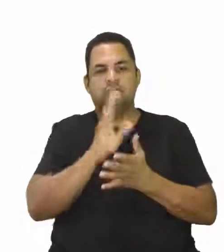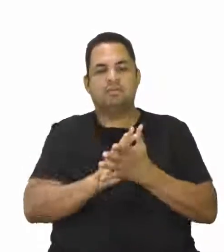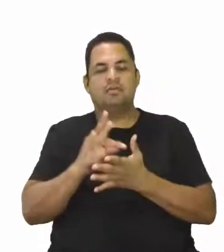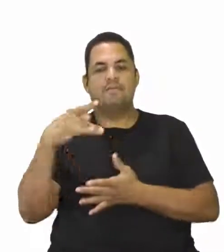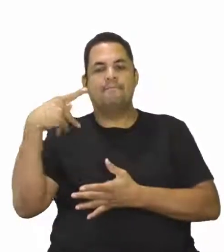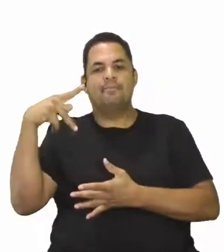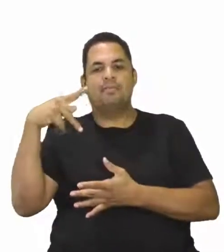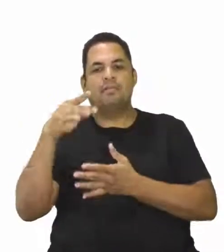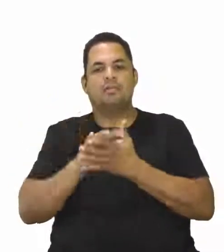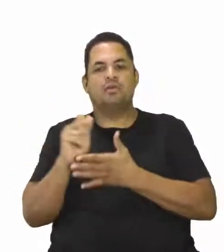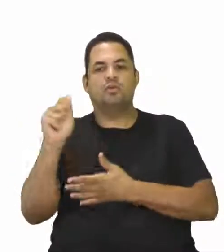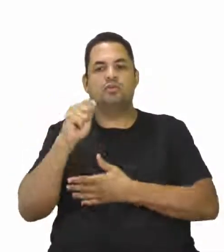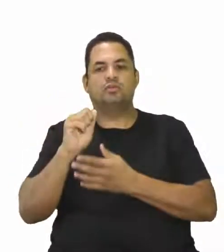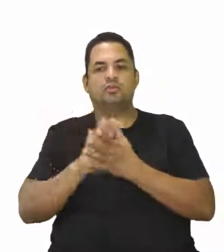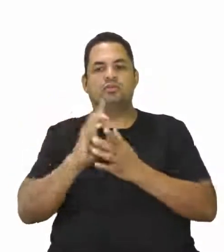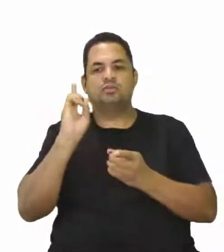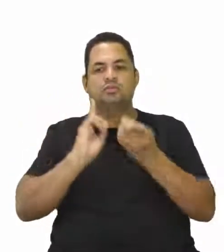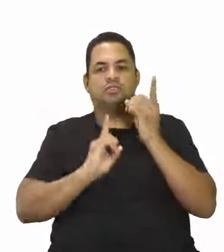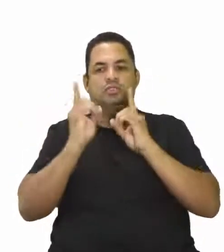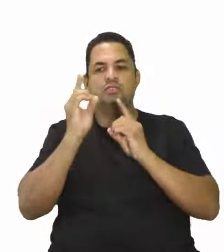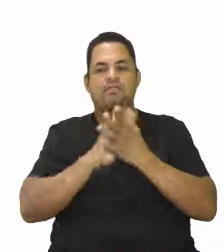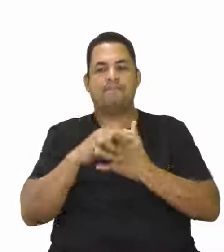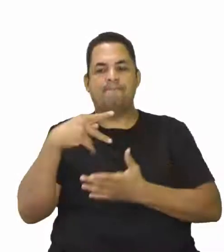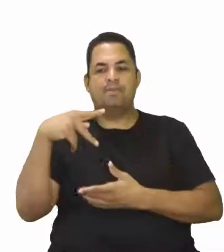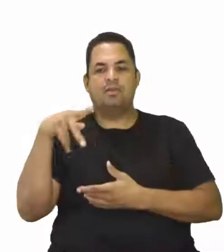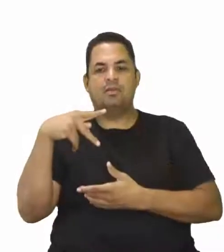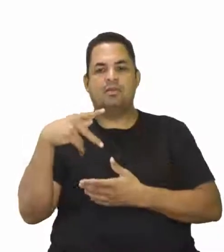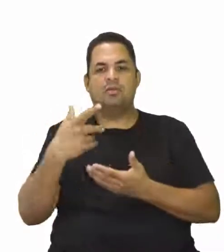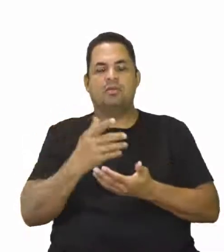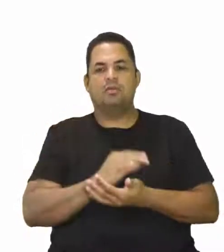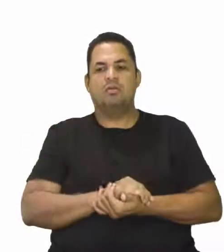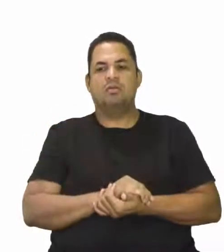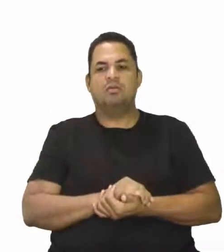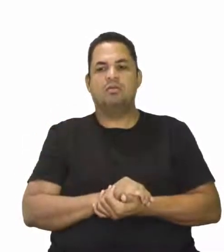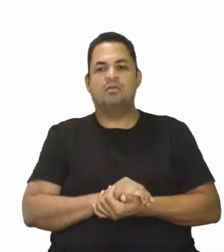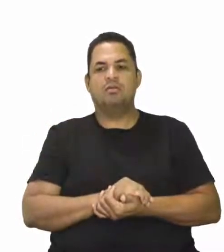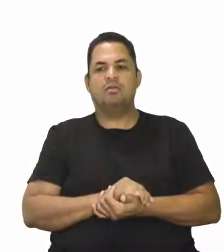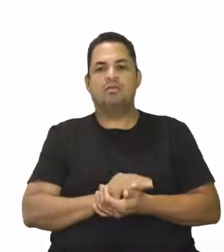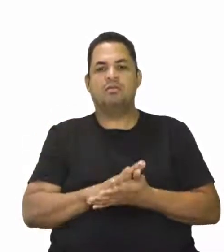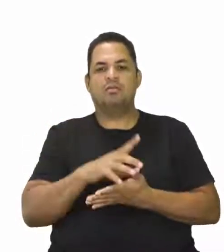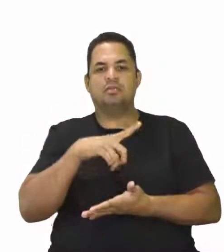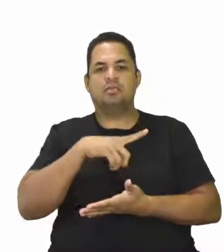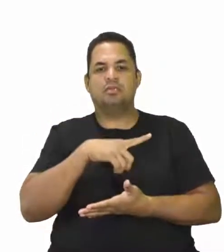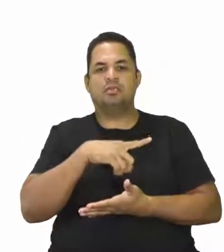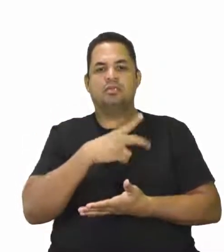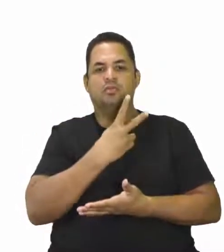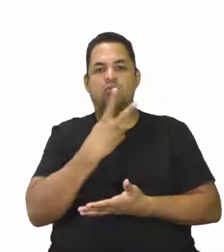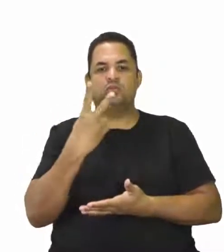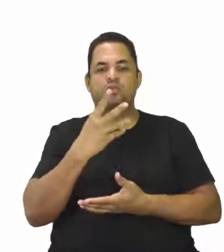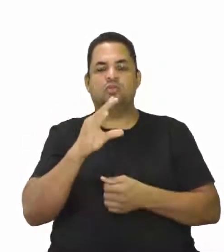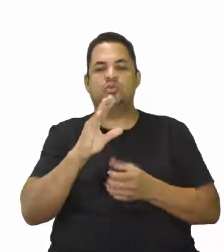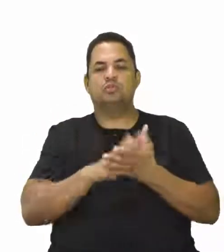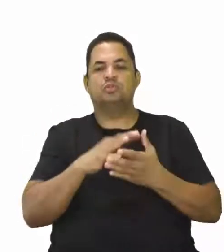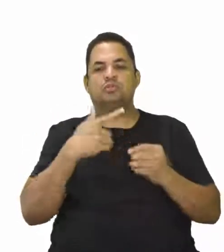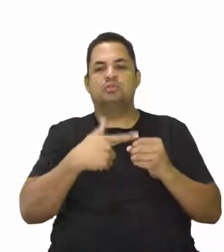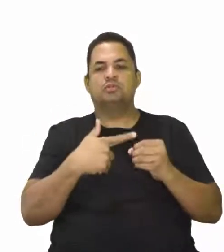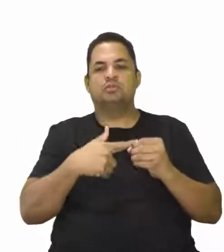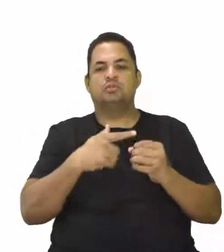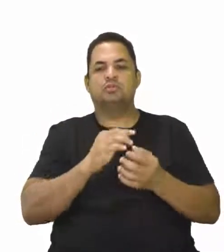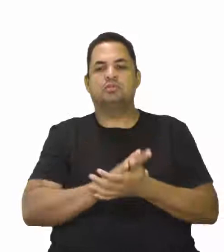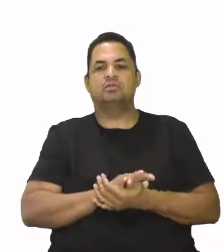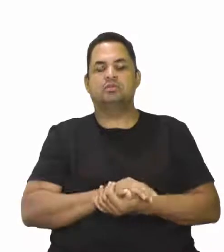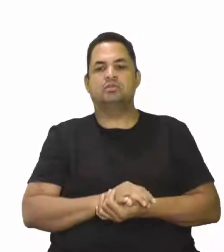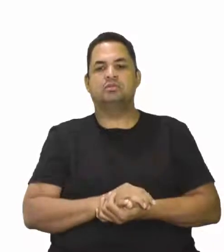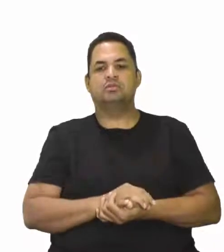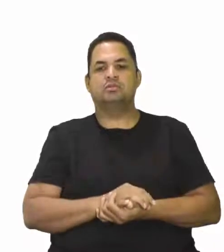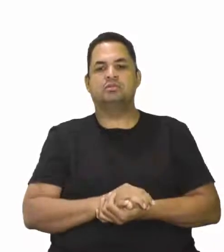a Argentina, o Chile e o Peru. O país ele possui duas cidades, né, como sede. A